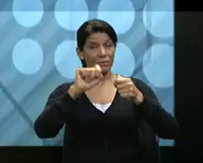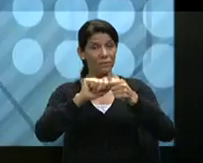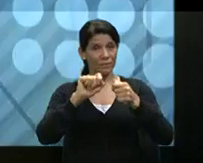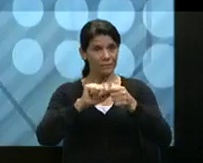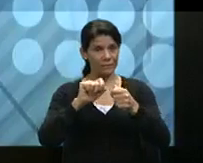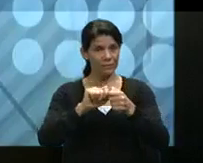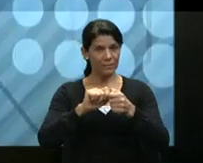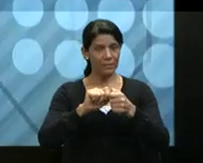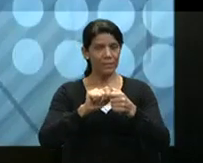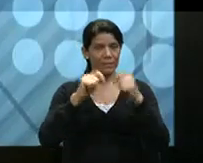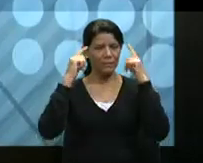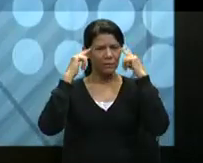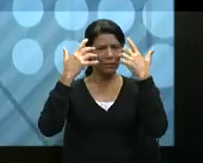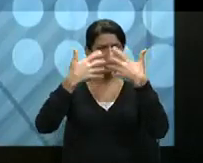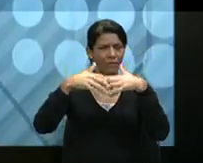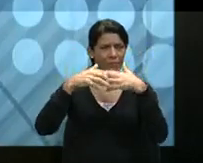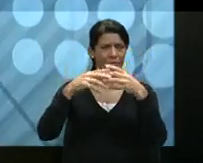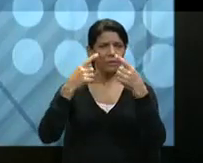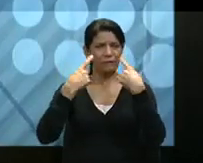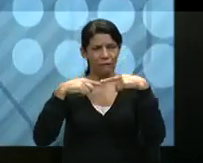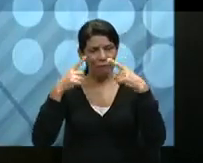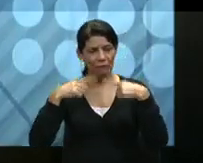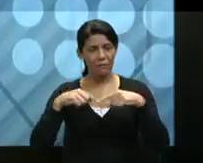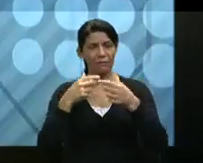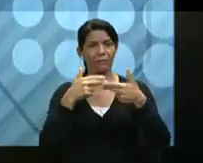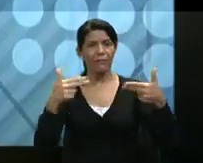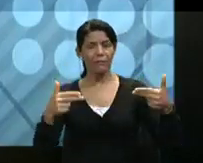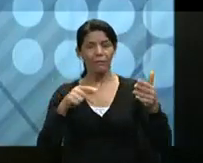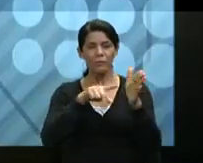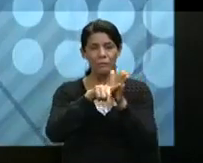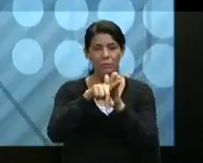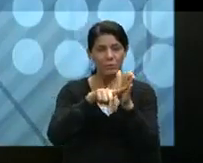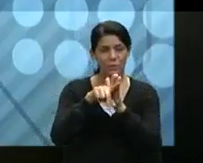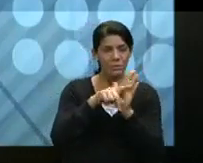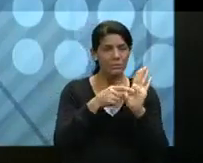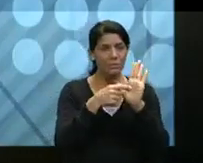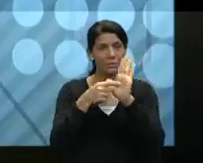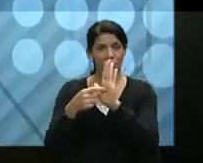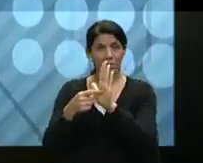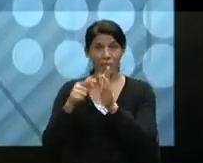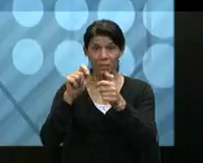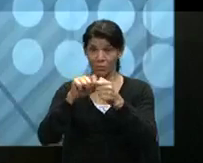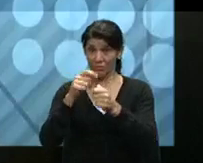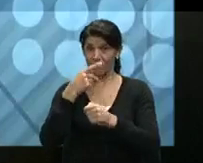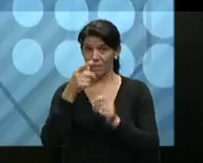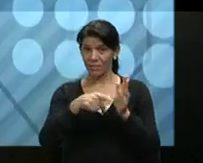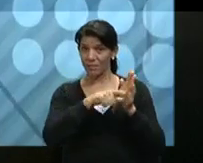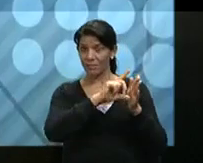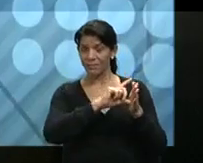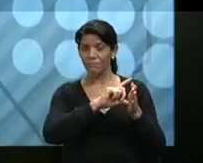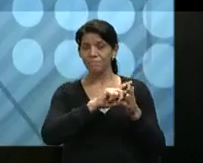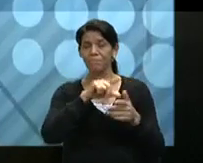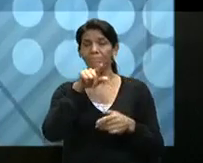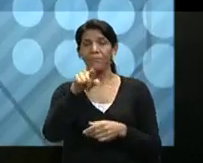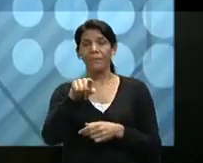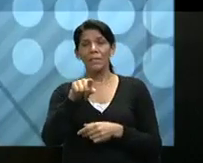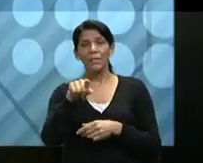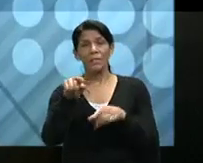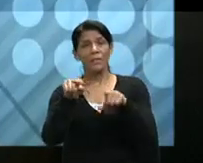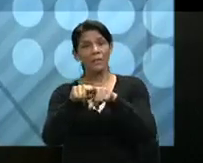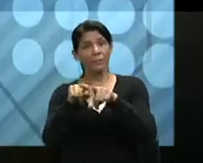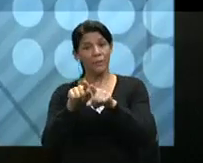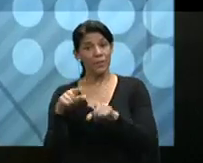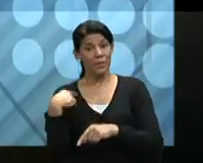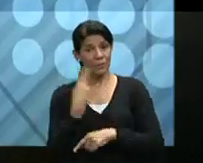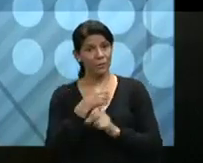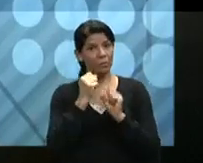realizar reflexões críticas sobre determinados levantamentos, apontamentos que eu farei para vocês. E ali nós